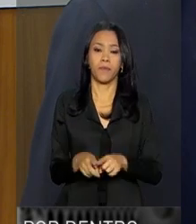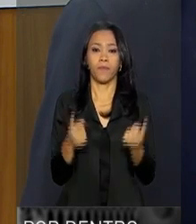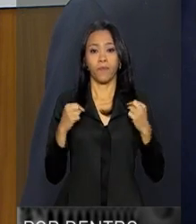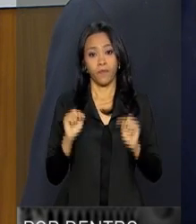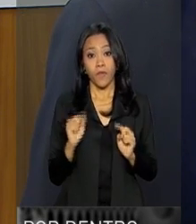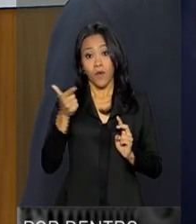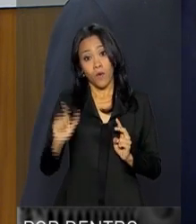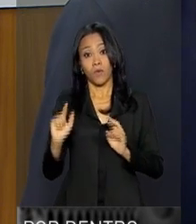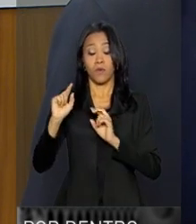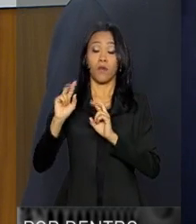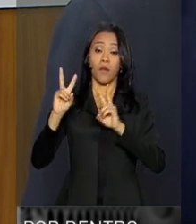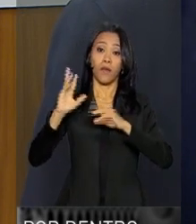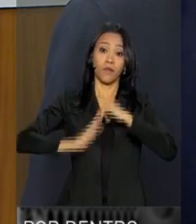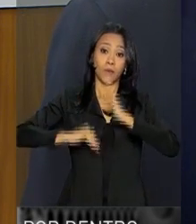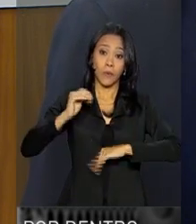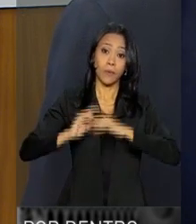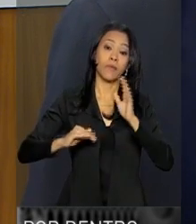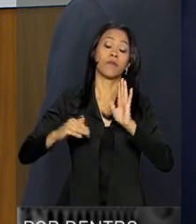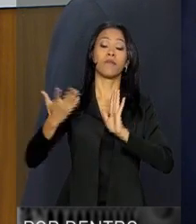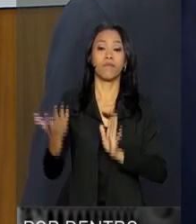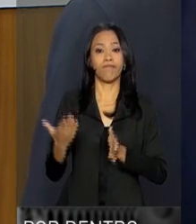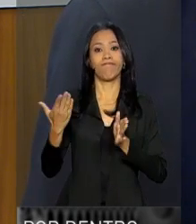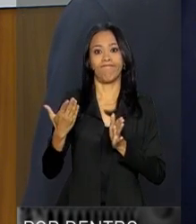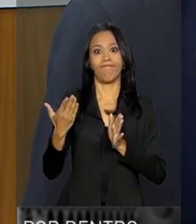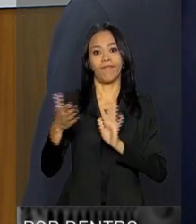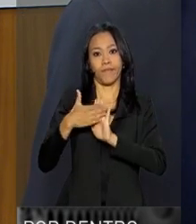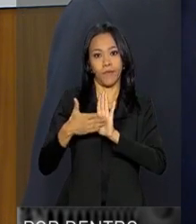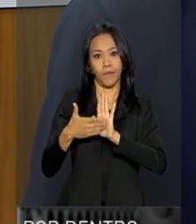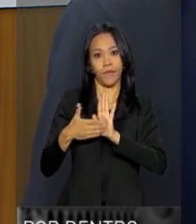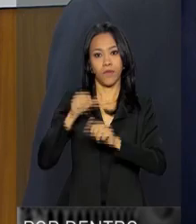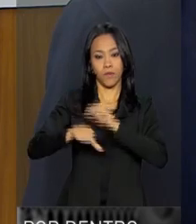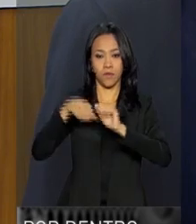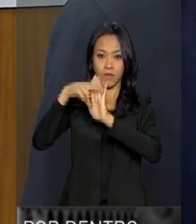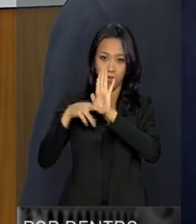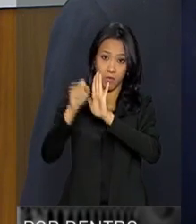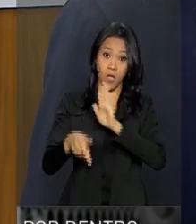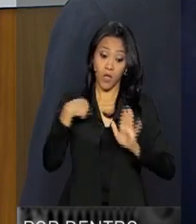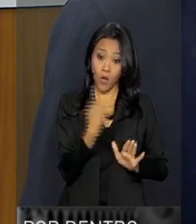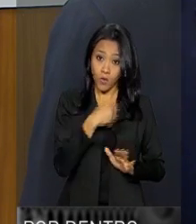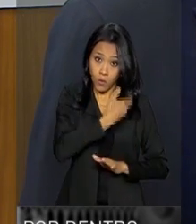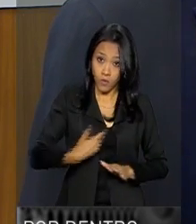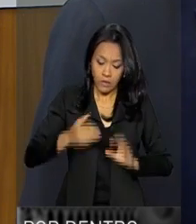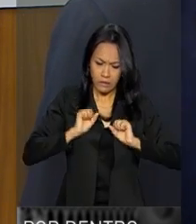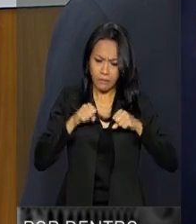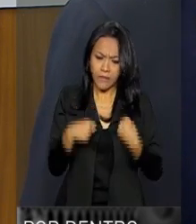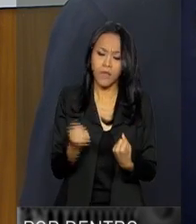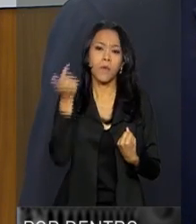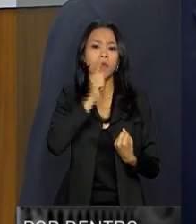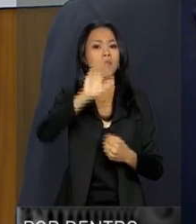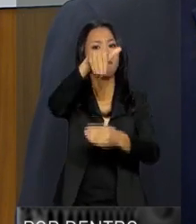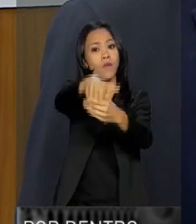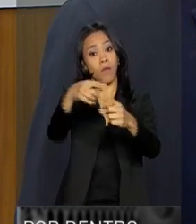da previdência nós temos todo o empenho para que haja votação este ano porque isso consolida